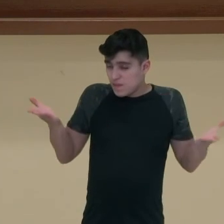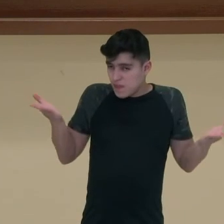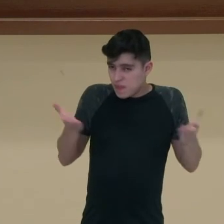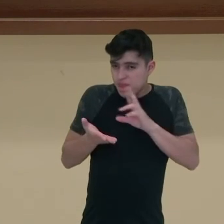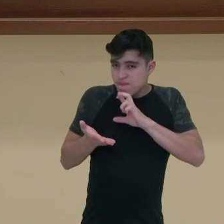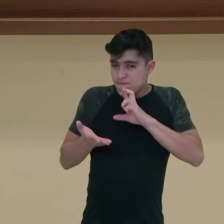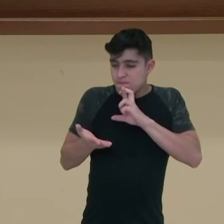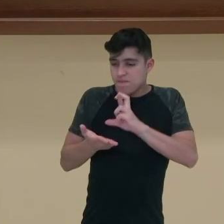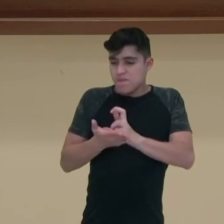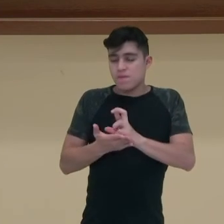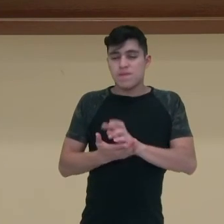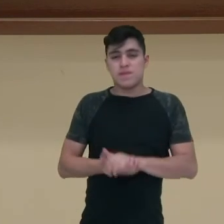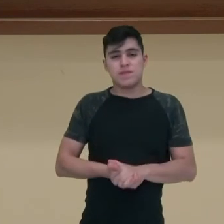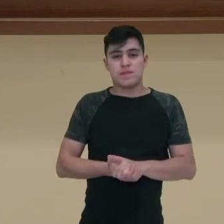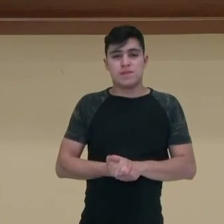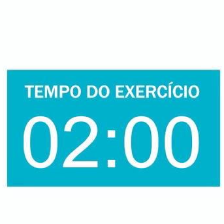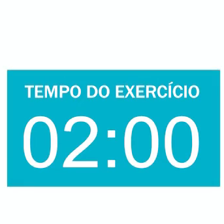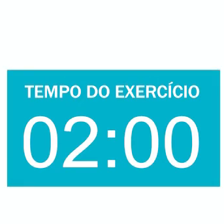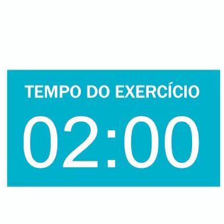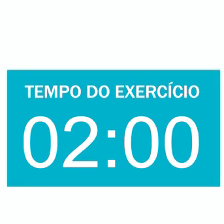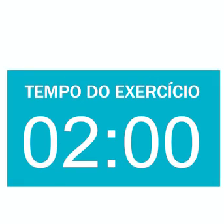responderem.